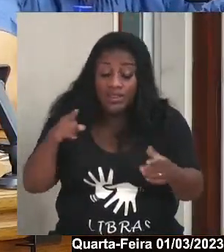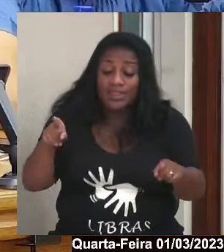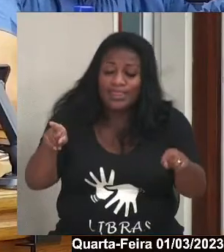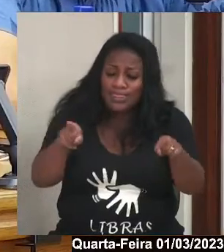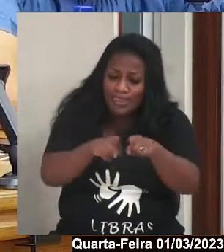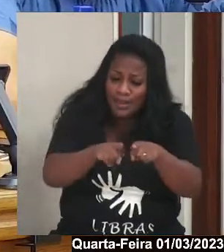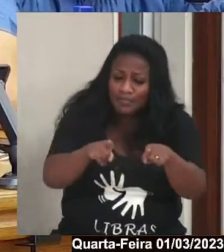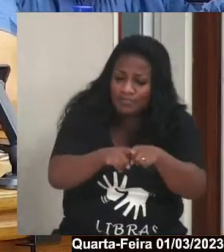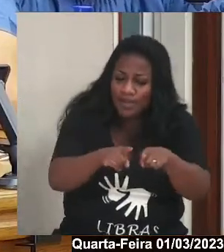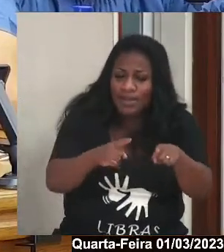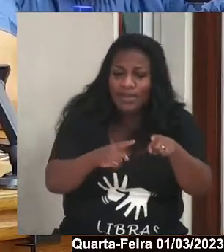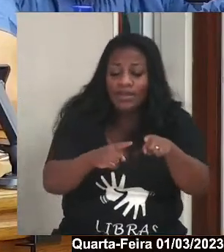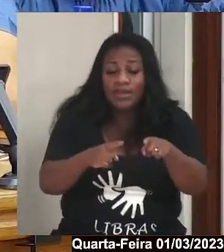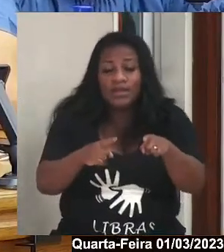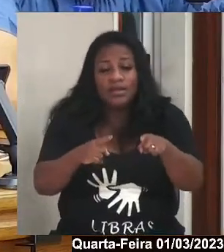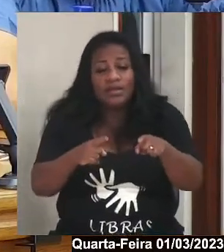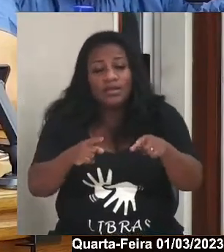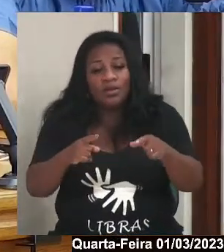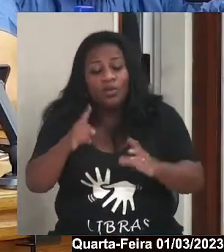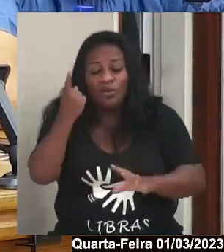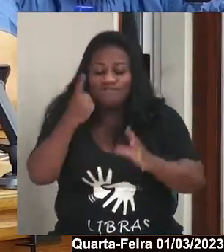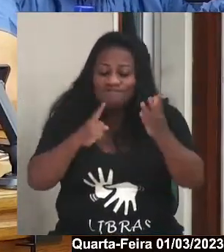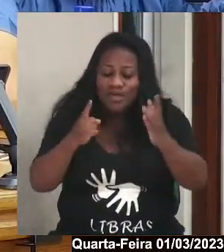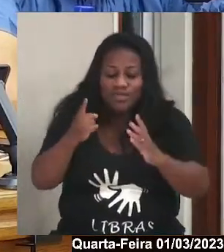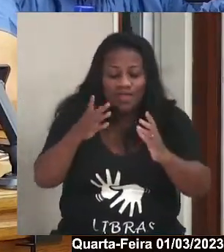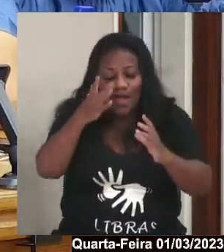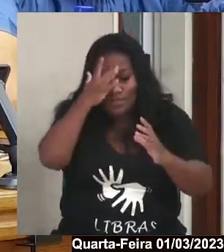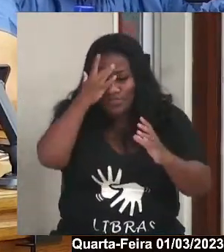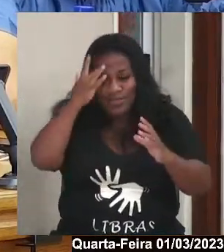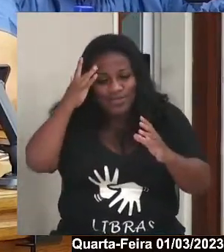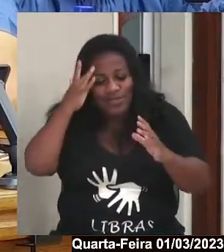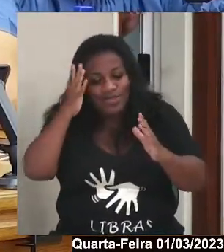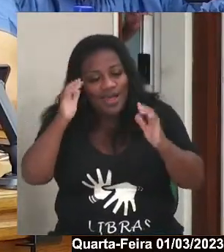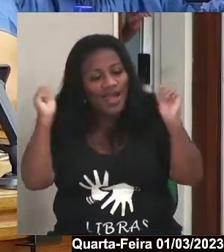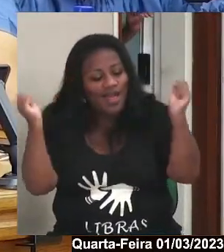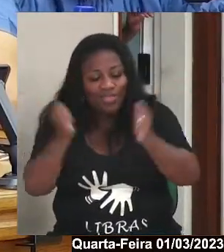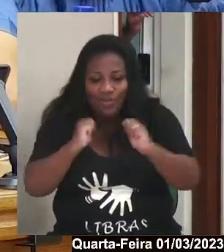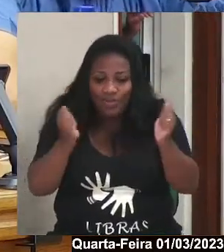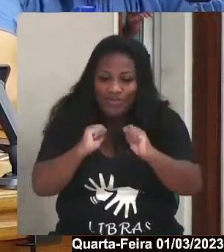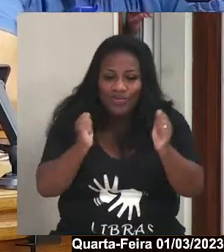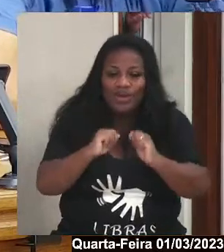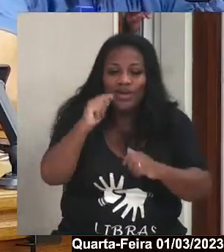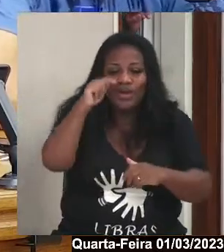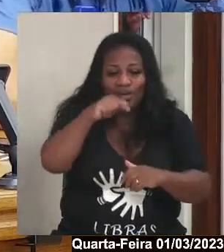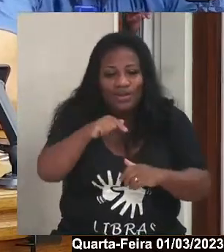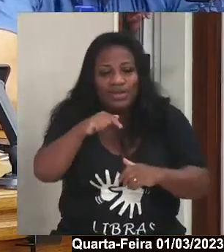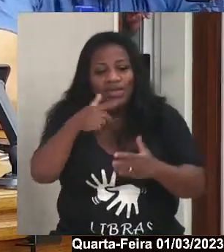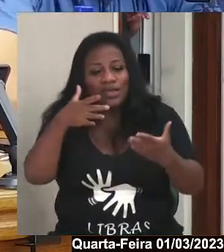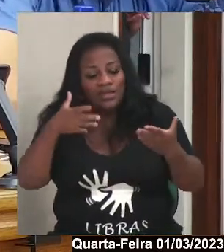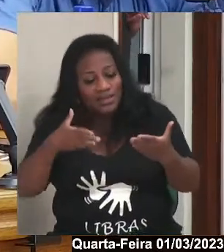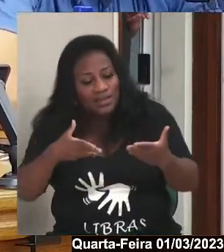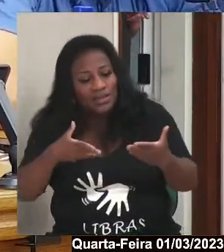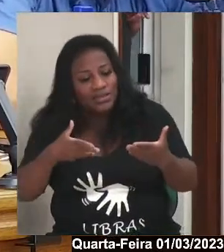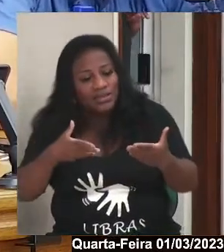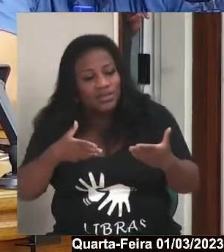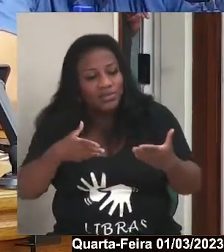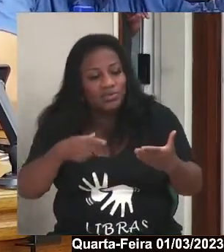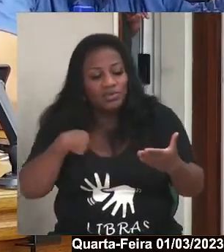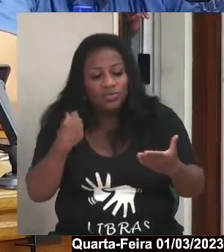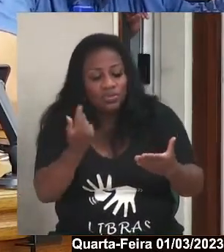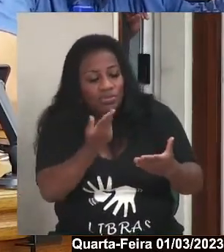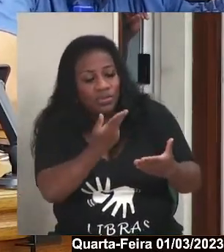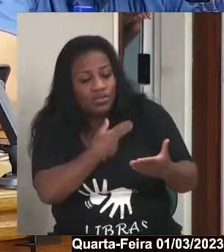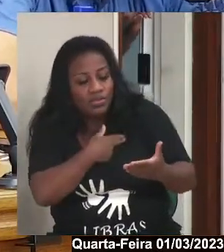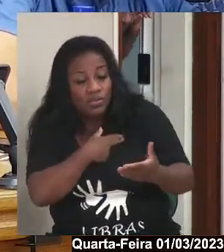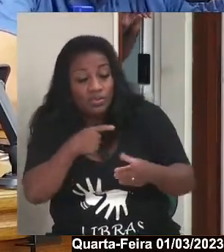acertou também nessa questão do carnanejo, porque fomentou o comércio e deu lazer para as pessoas. Que, mais